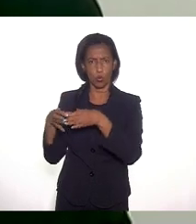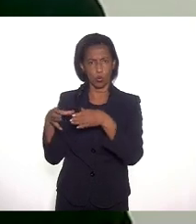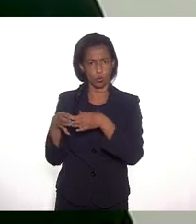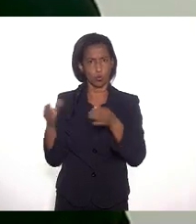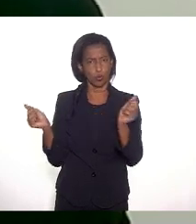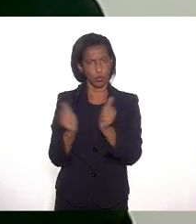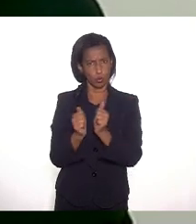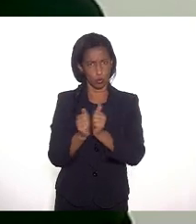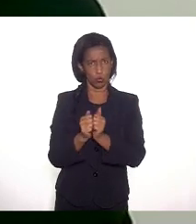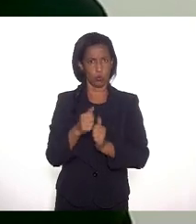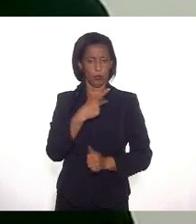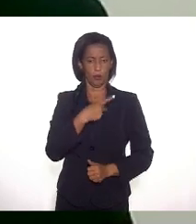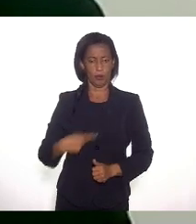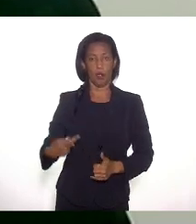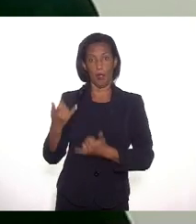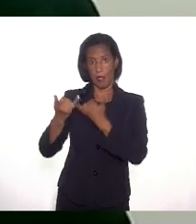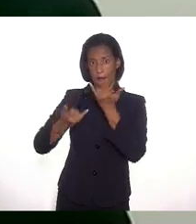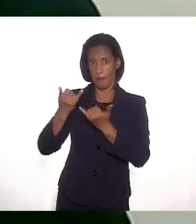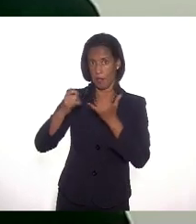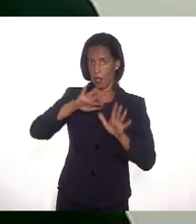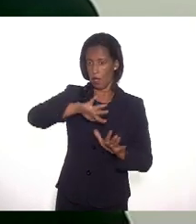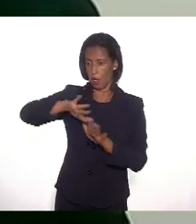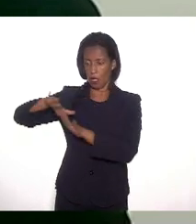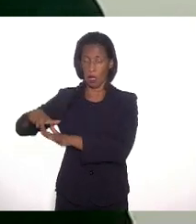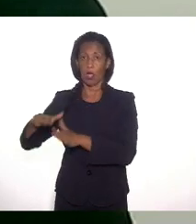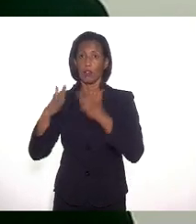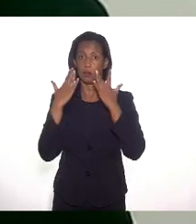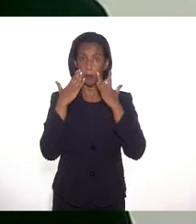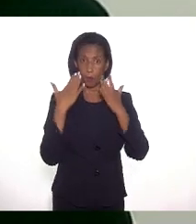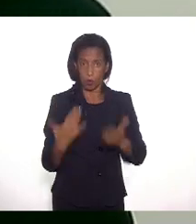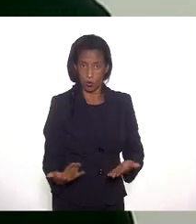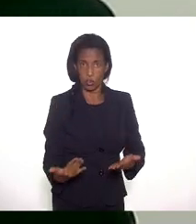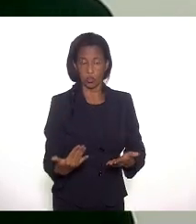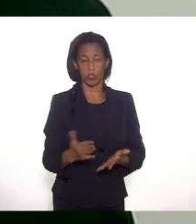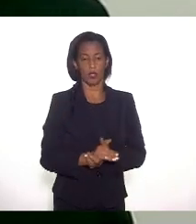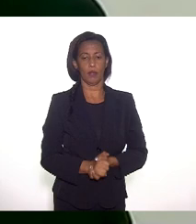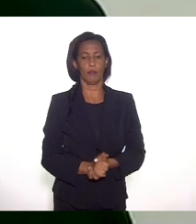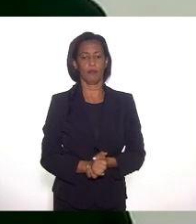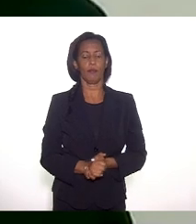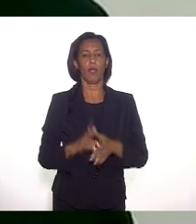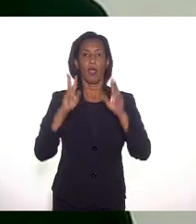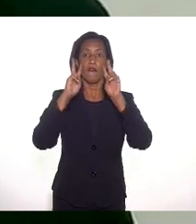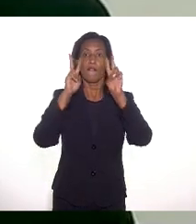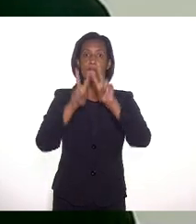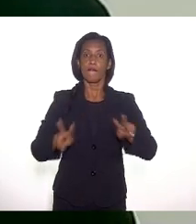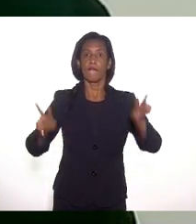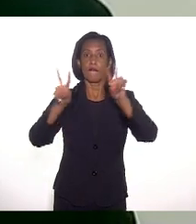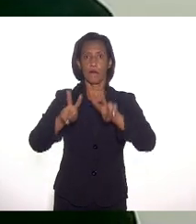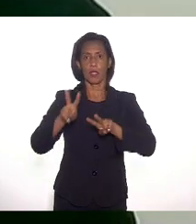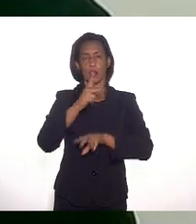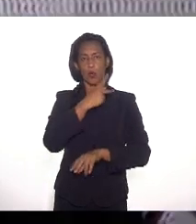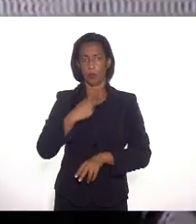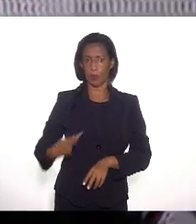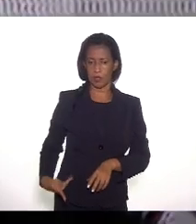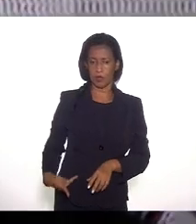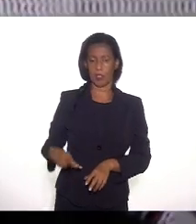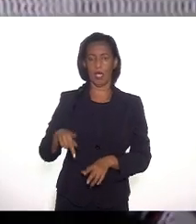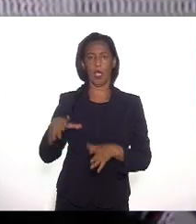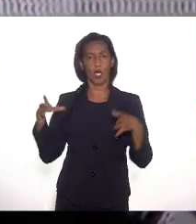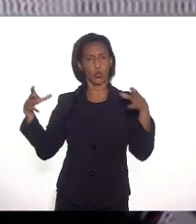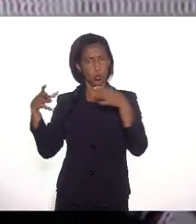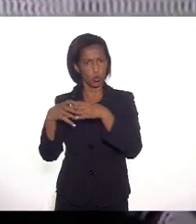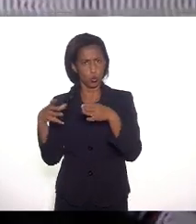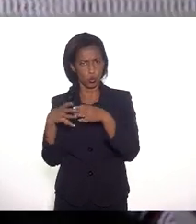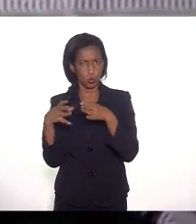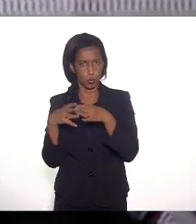presidente. Não, brincadeiras à parte, só para mostrar, assim, não é uma decisão do presidente, é uma decisão do colegiado, foi a mais acertada. Fique tranquilo, Márcio.